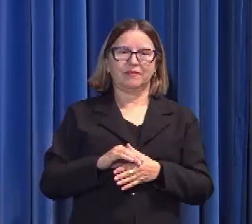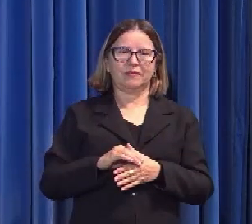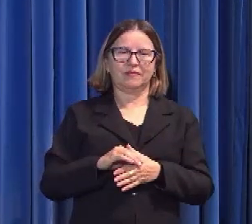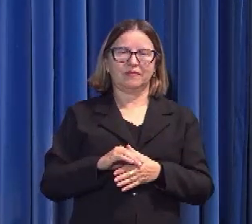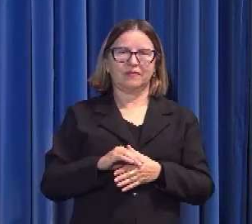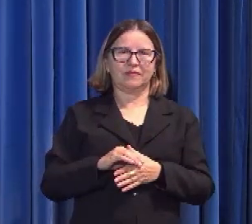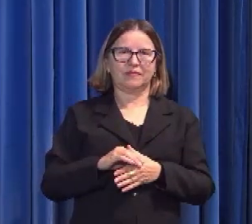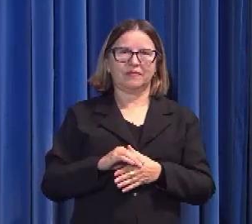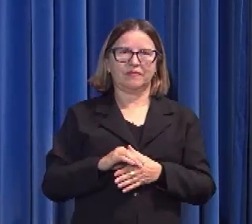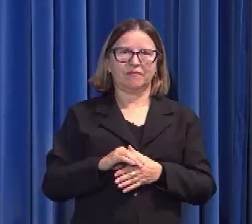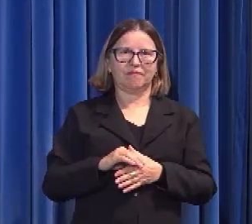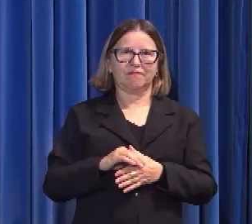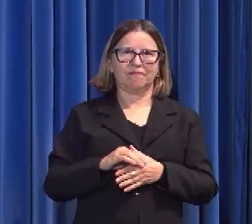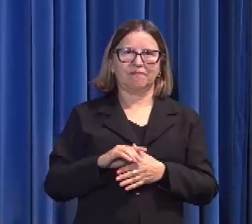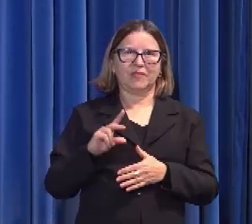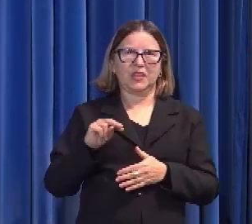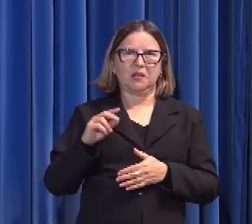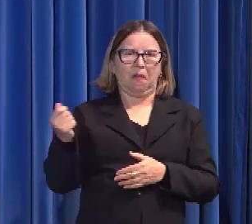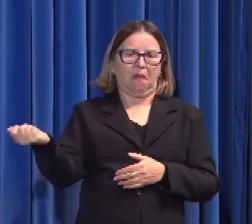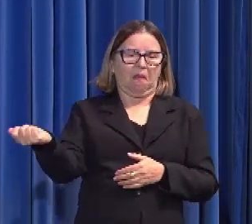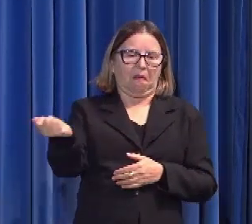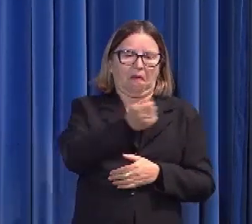e se flagelam